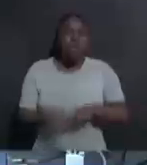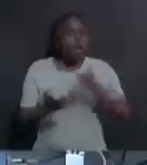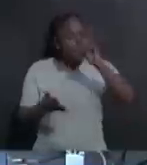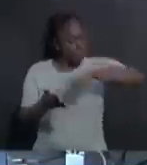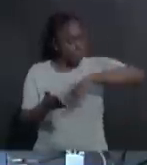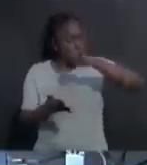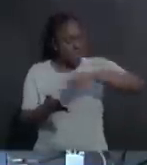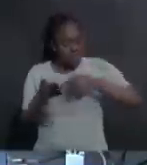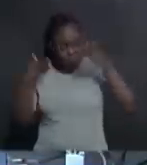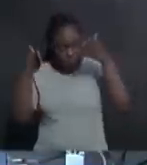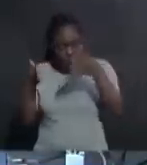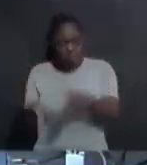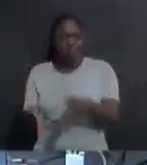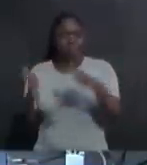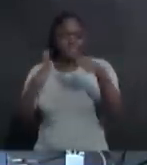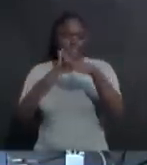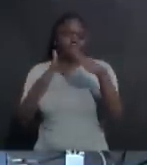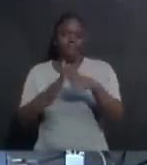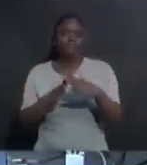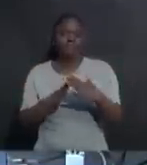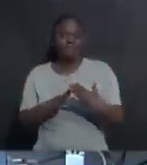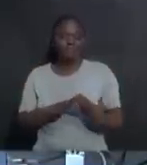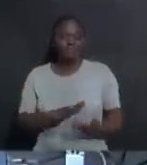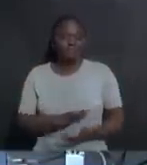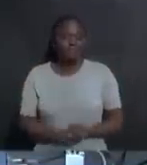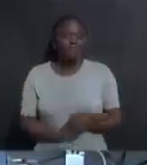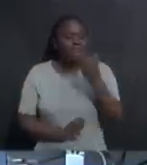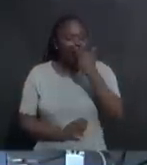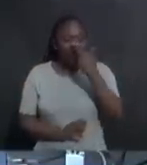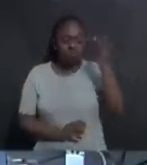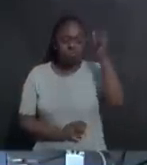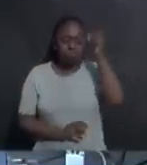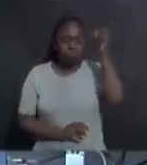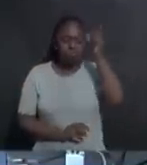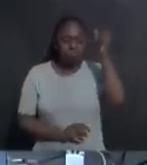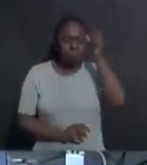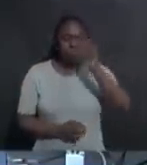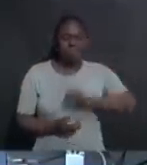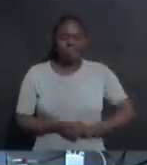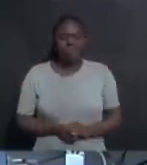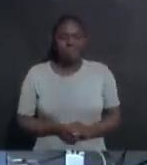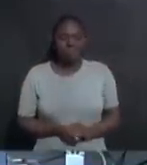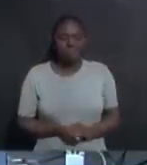greve? Uma coisa demoníaca. É o tal do boleto.